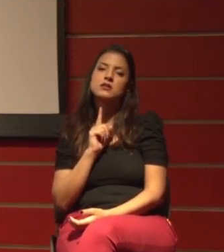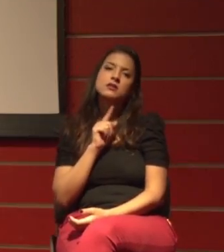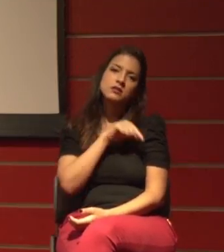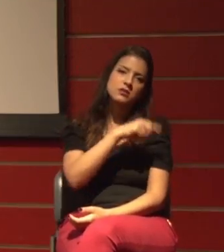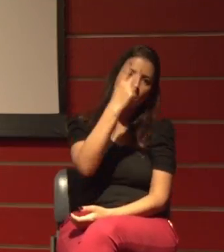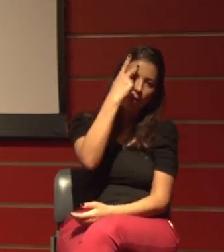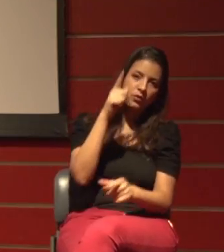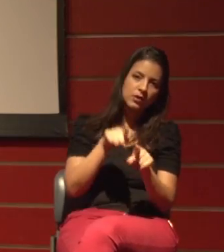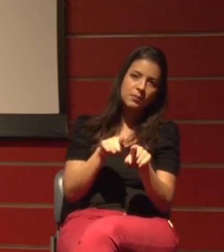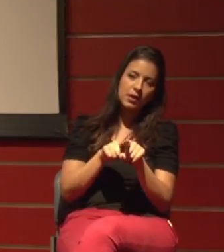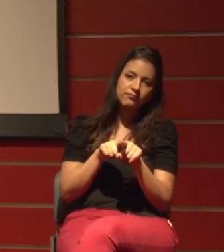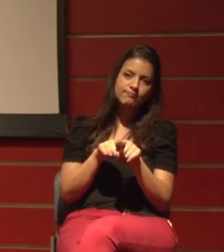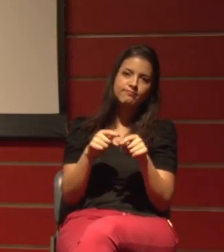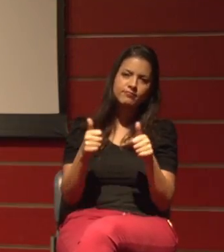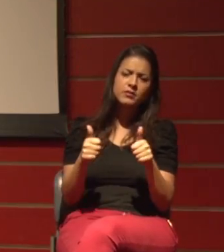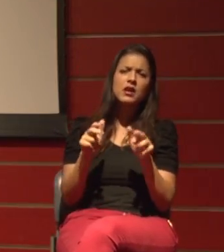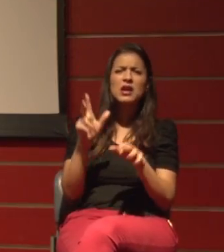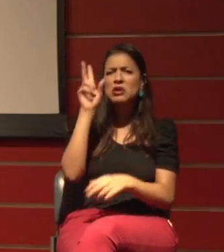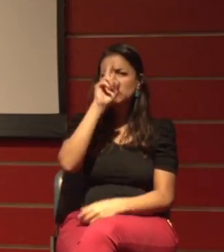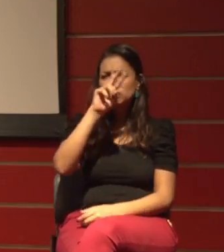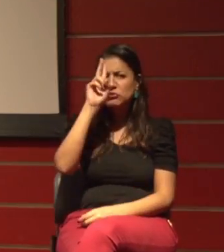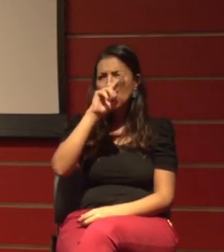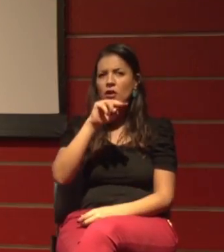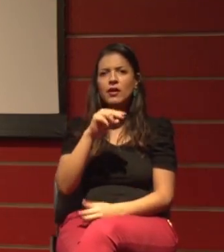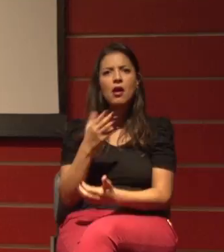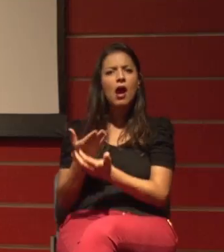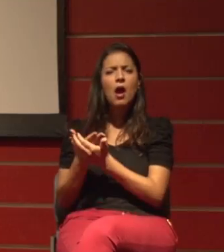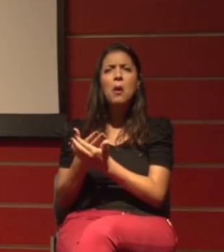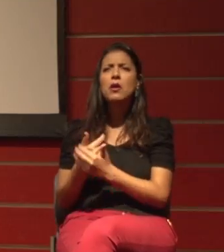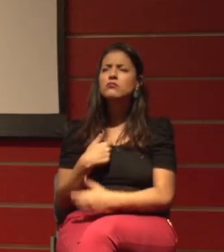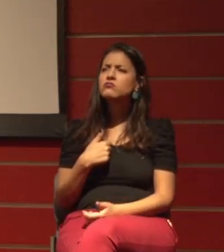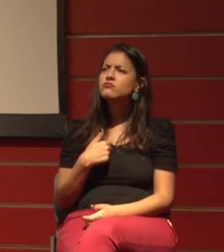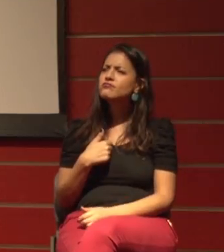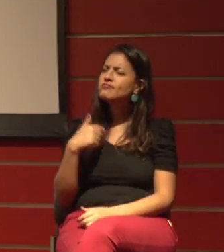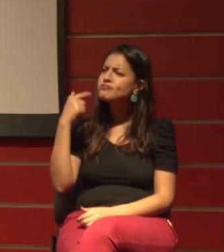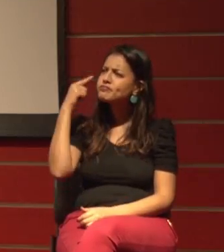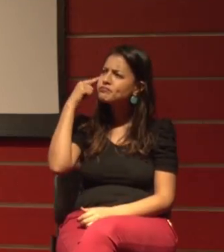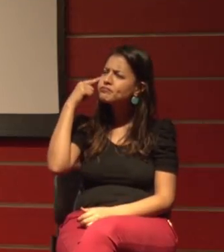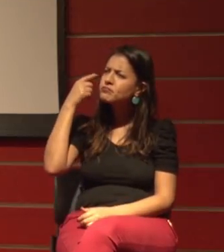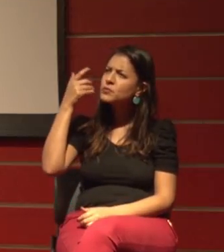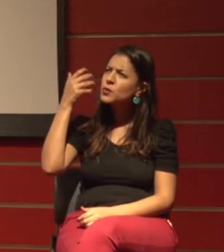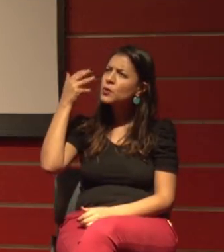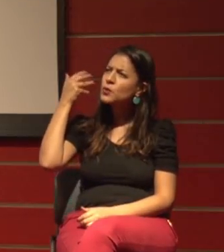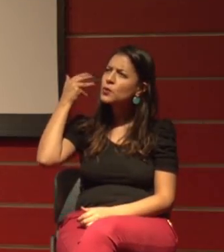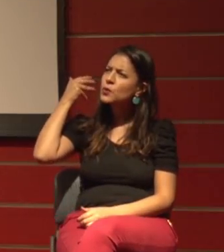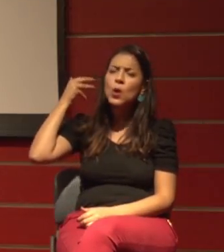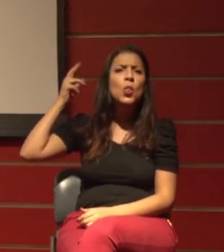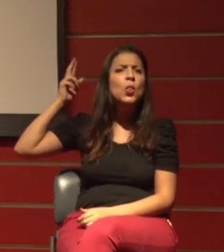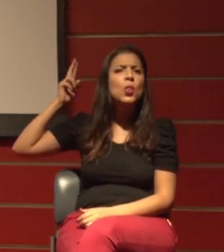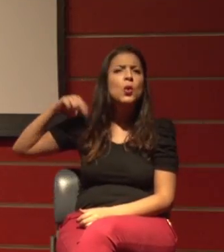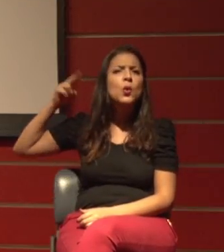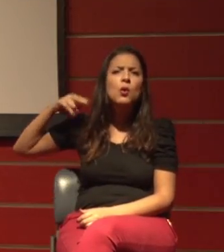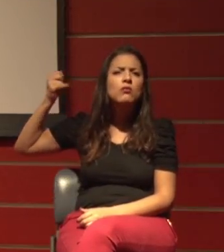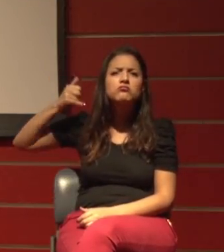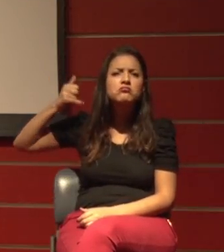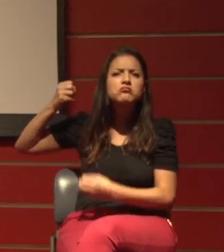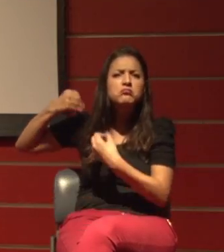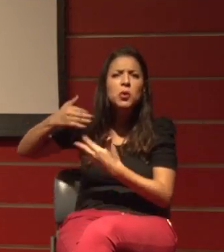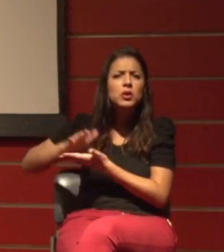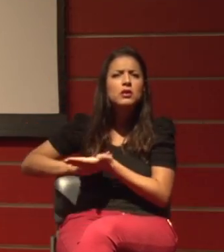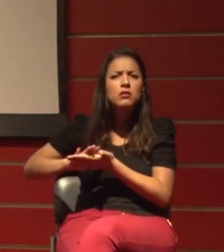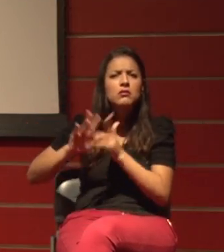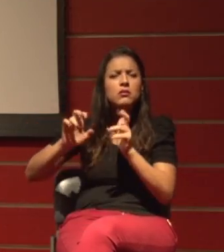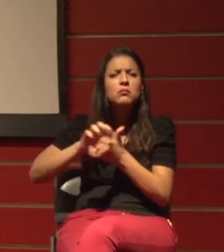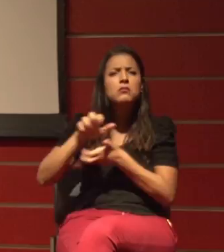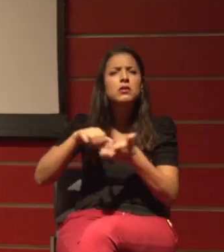de História nunca eu estudei rebelião maler nunca ouvi falar de luí maim né E então ao chegar na Bahia e que